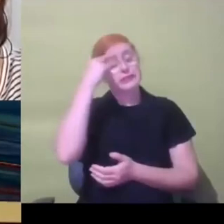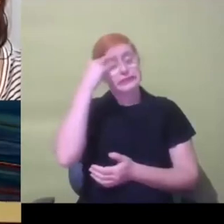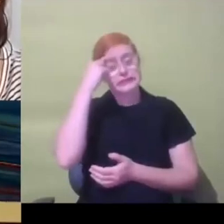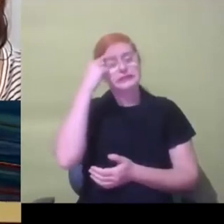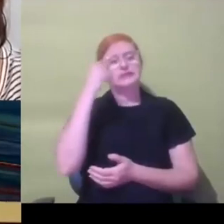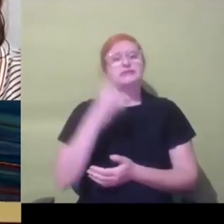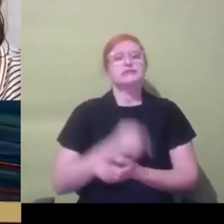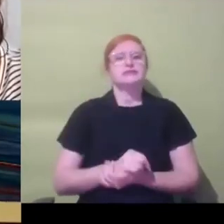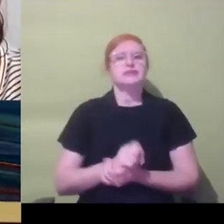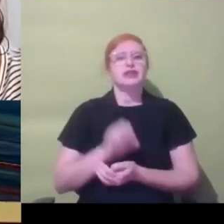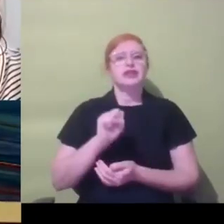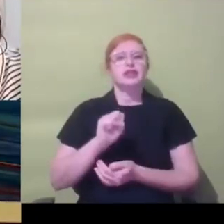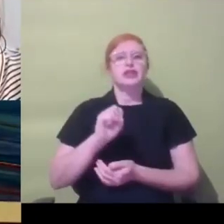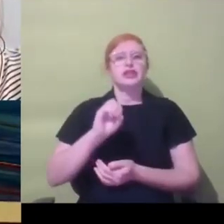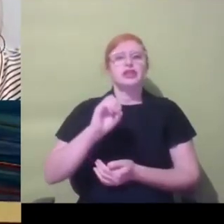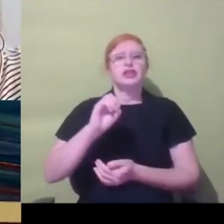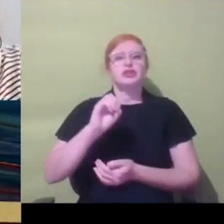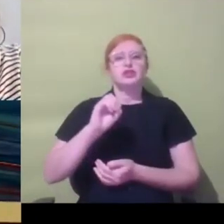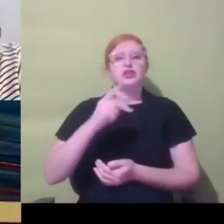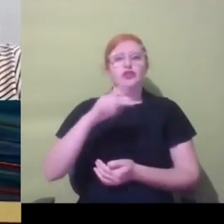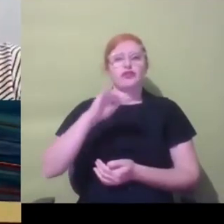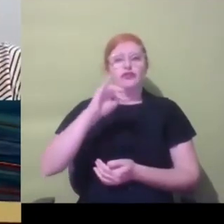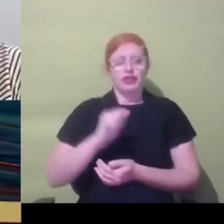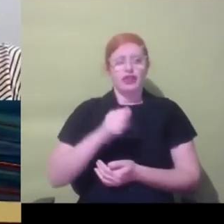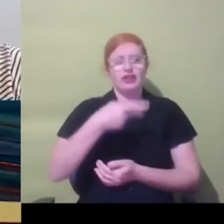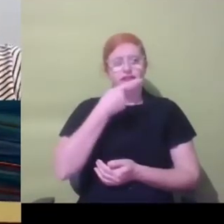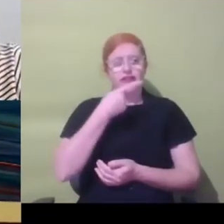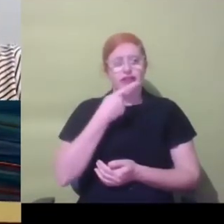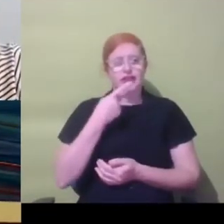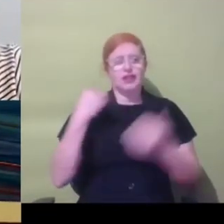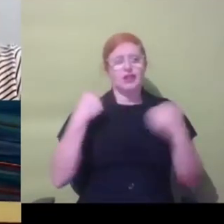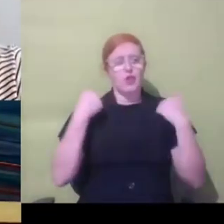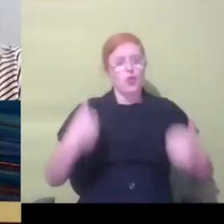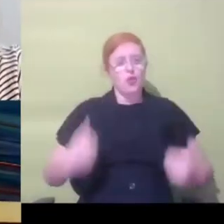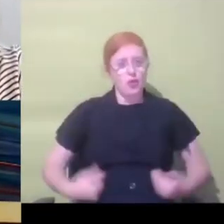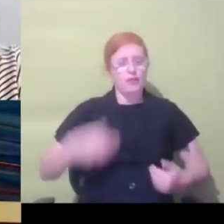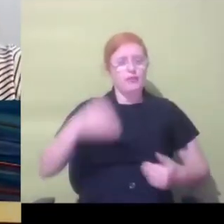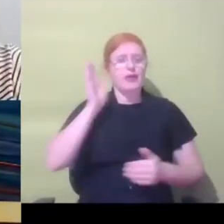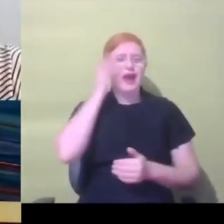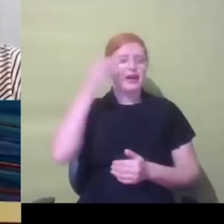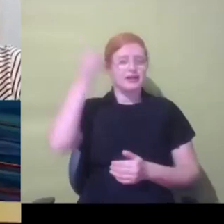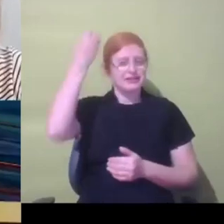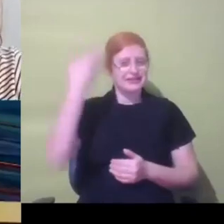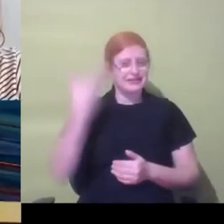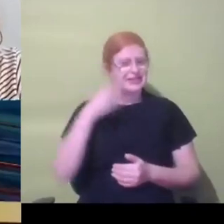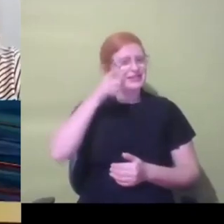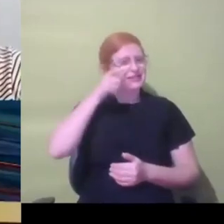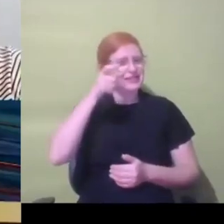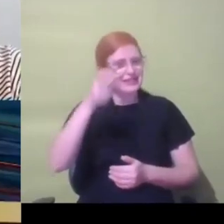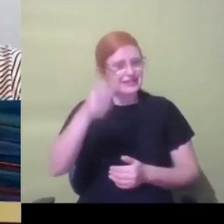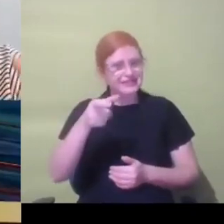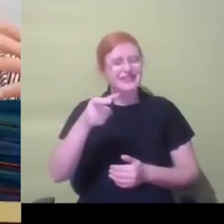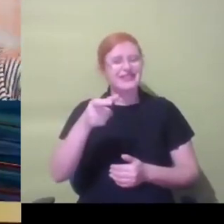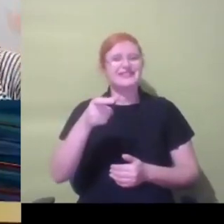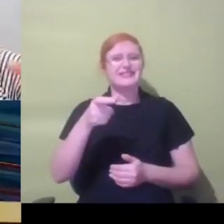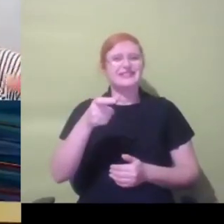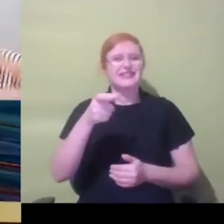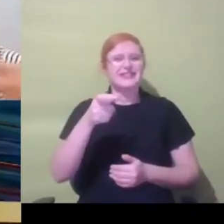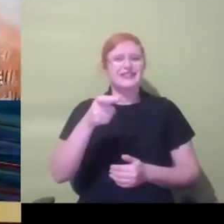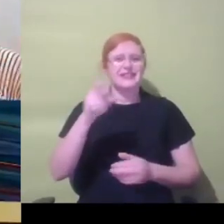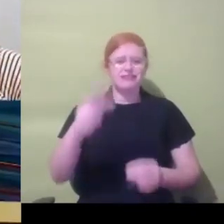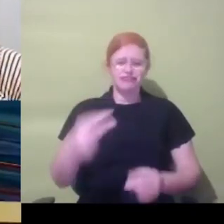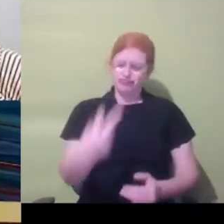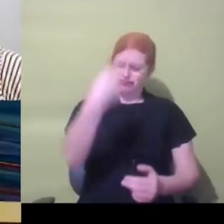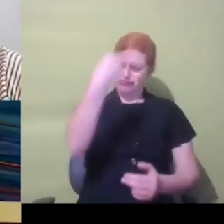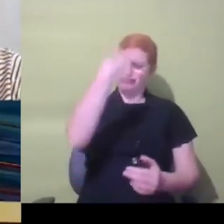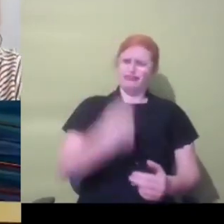Sofia estava falando sobre a questão do corpo, que a audiodescrição é uma forma muito interessante de trazer a dimensão, o nosso olhar sobre o